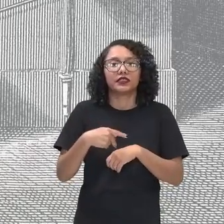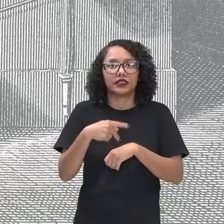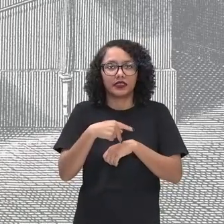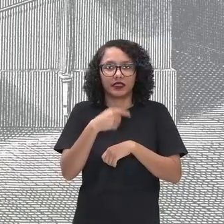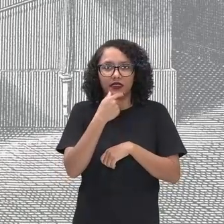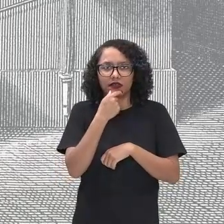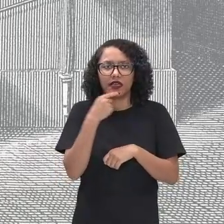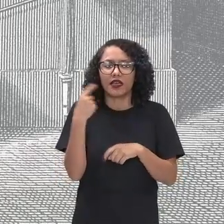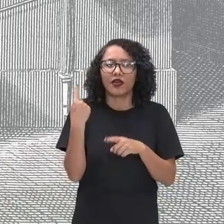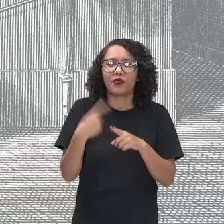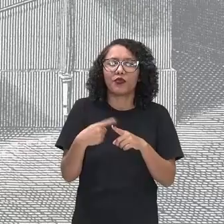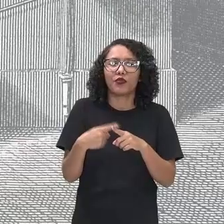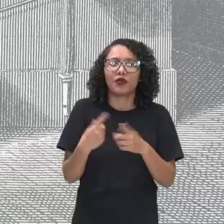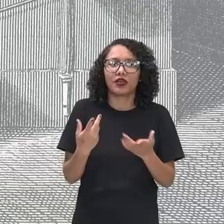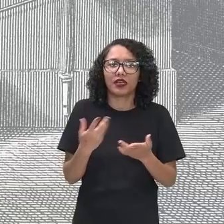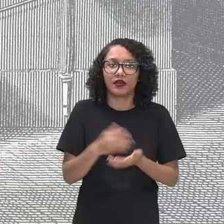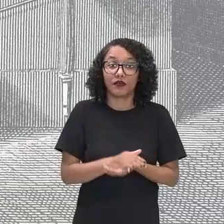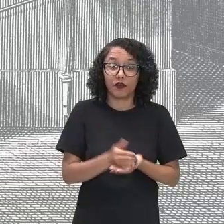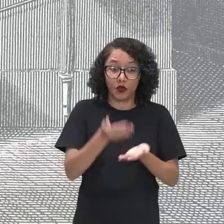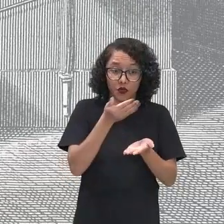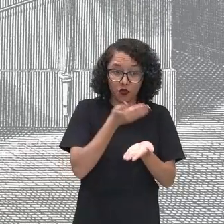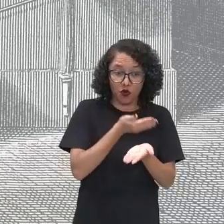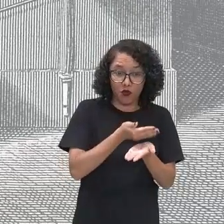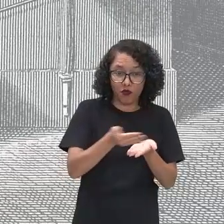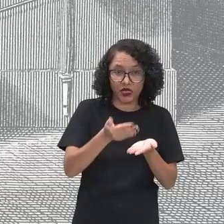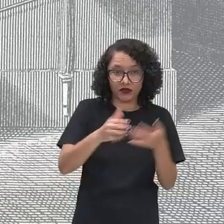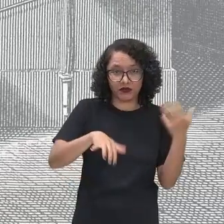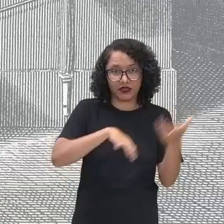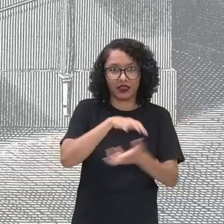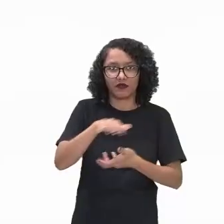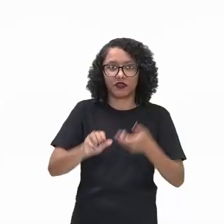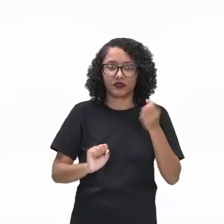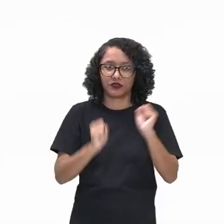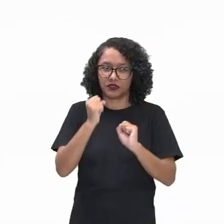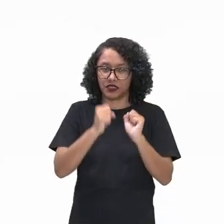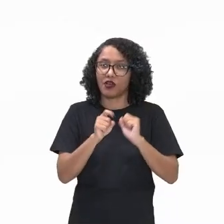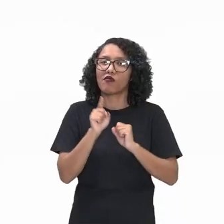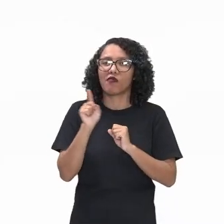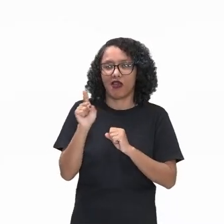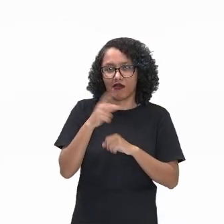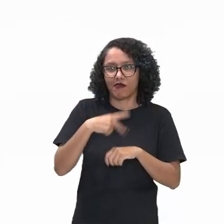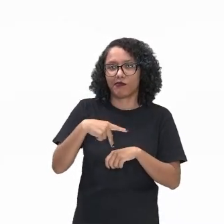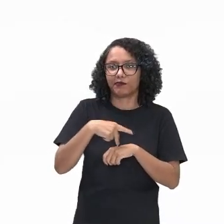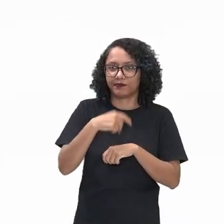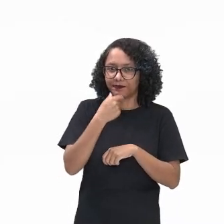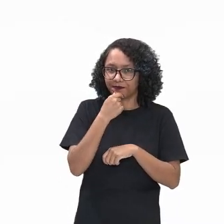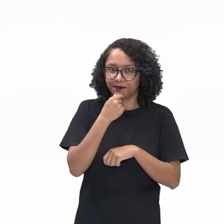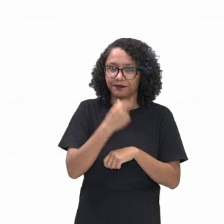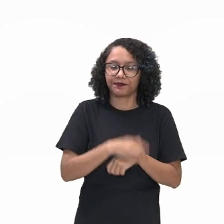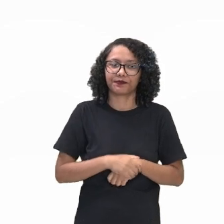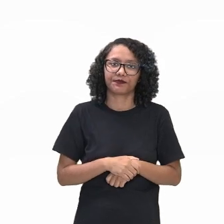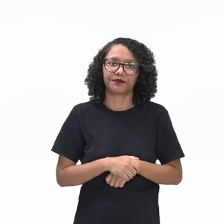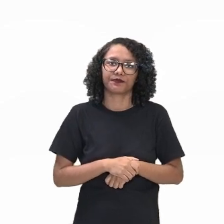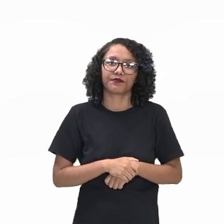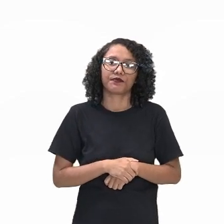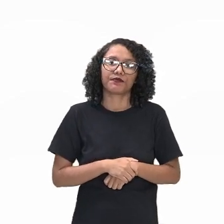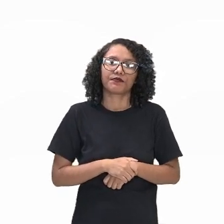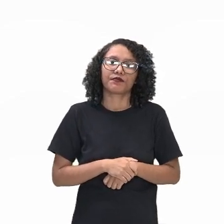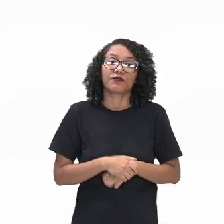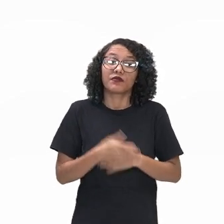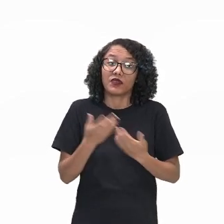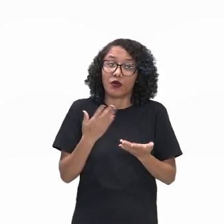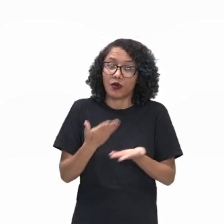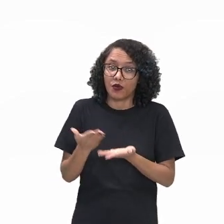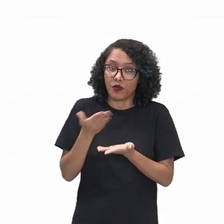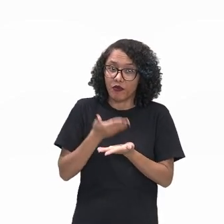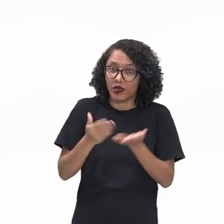Inglaterra se tornou o berço da Revolução Industrial? Vamos observar. Nós temos aqui o pioneirismo